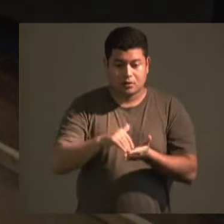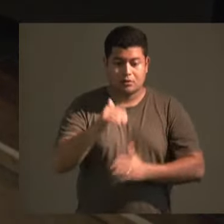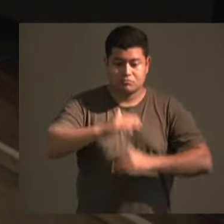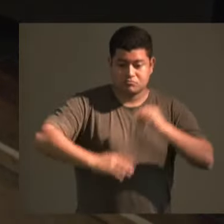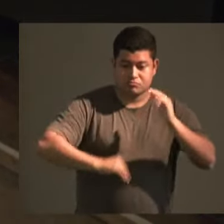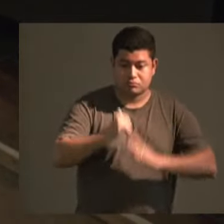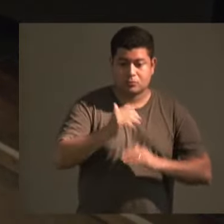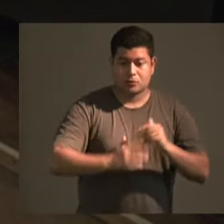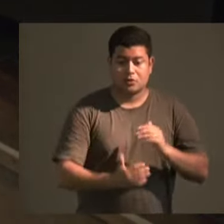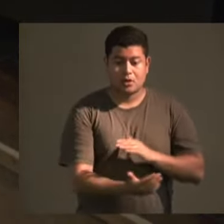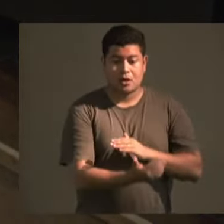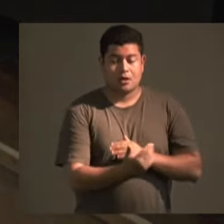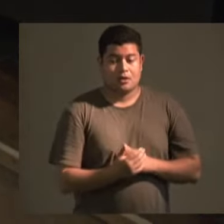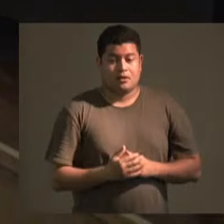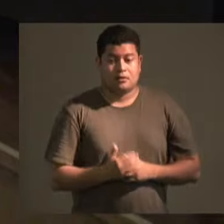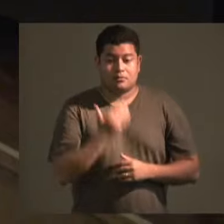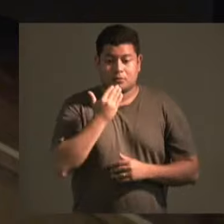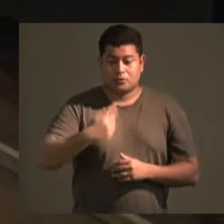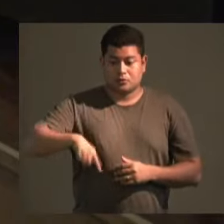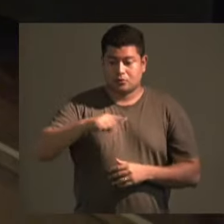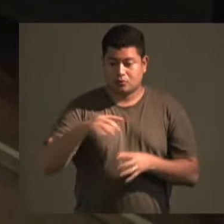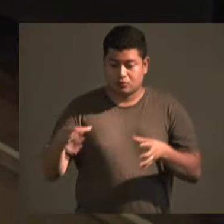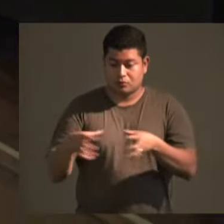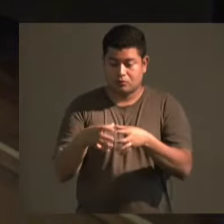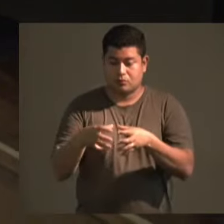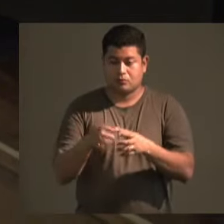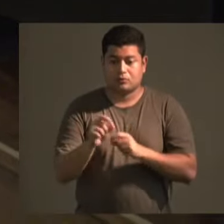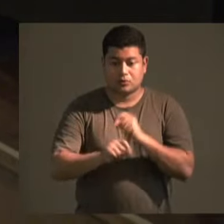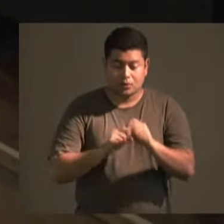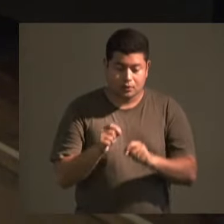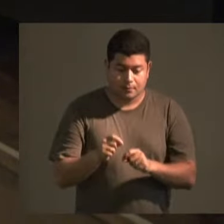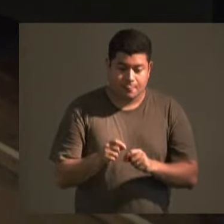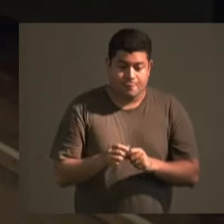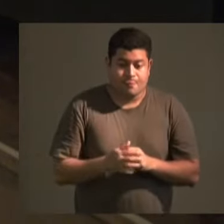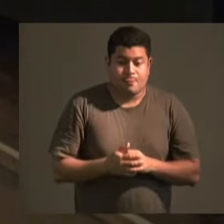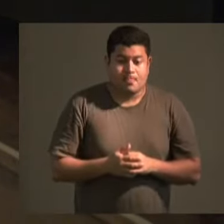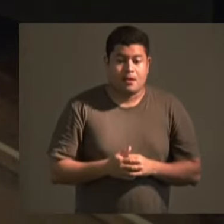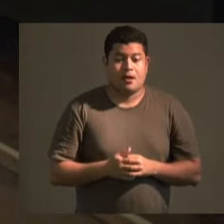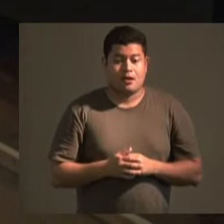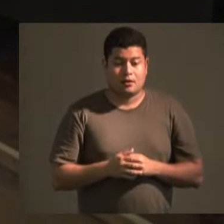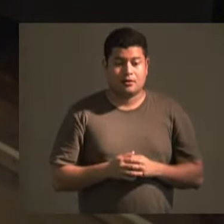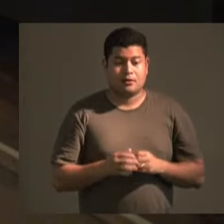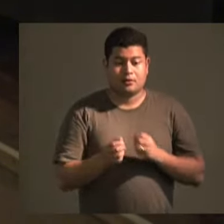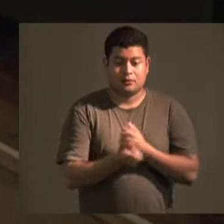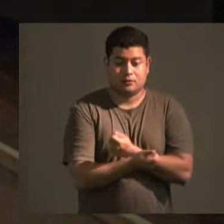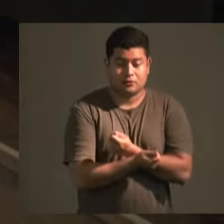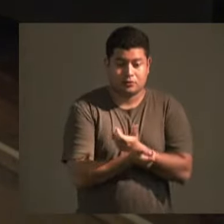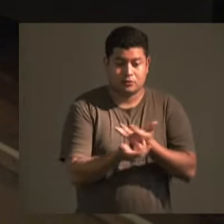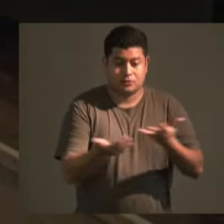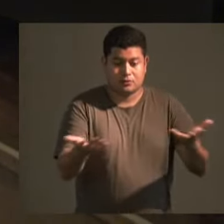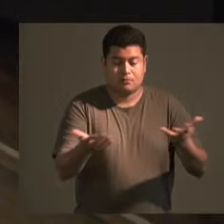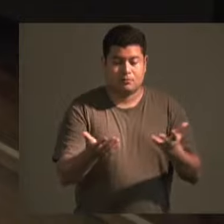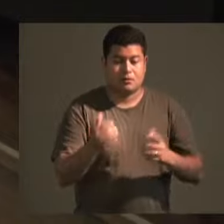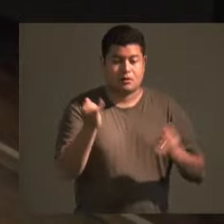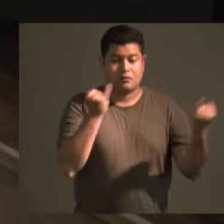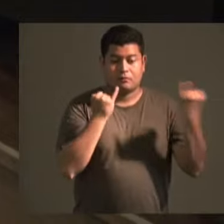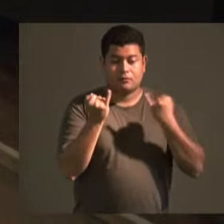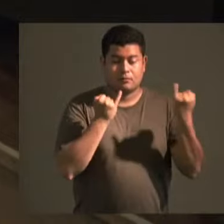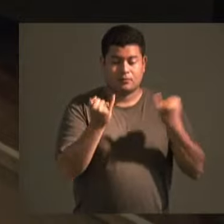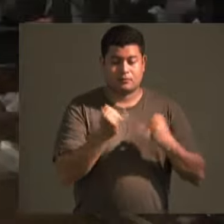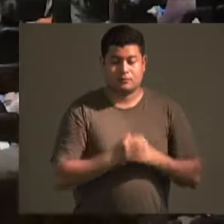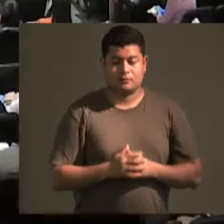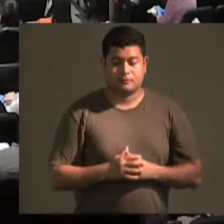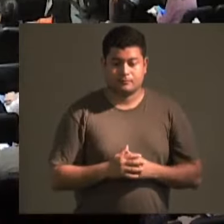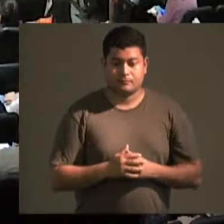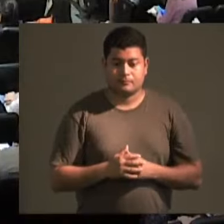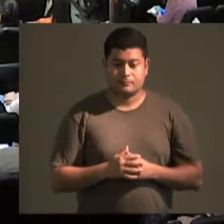para a gente enquanto equipe, no sentido de visibilizar a socialização dessas informações. Obrigada, e depois a gente fica com o